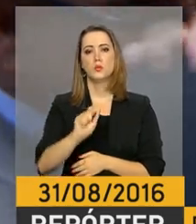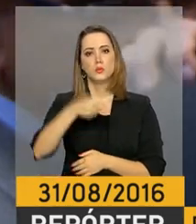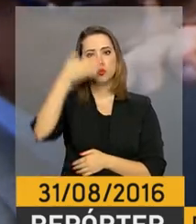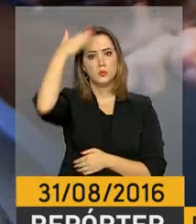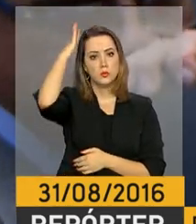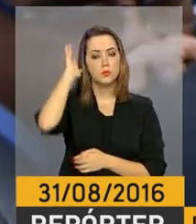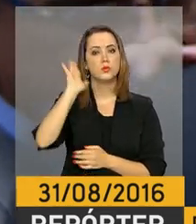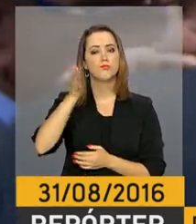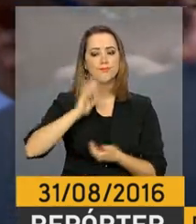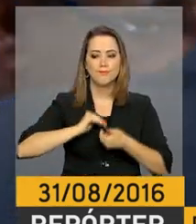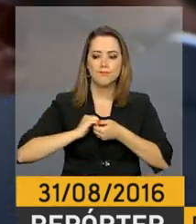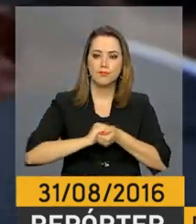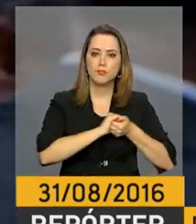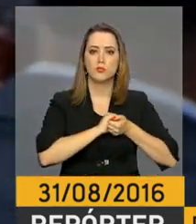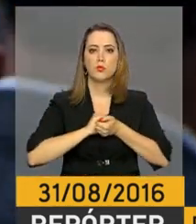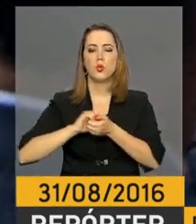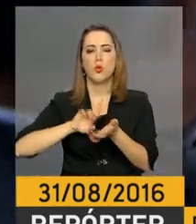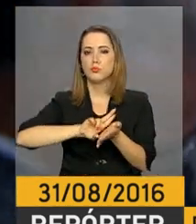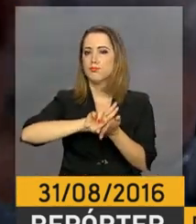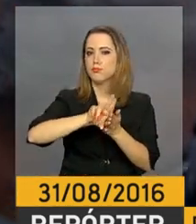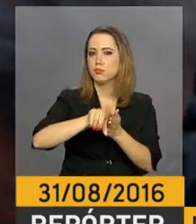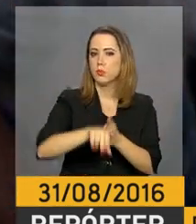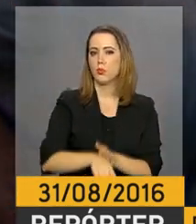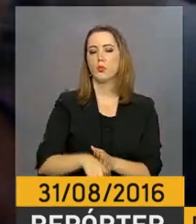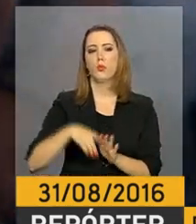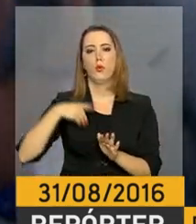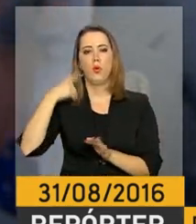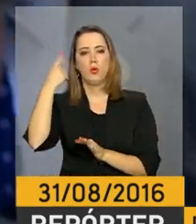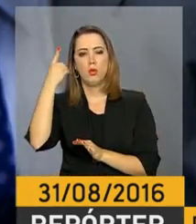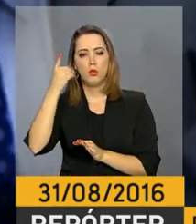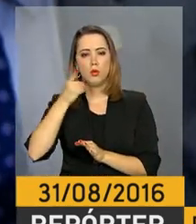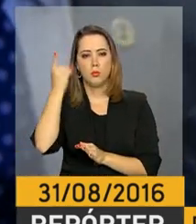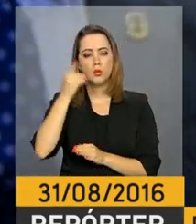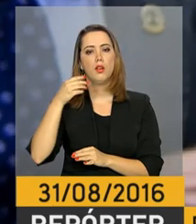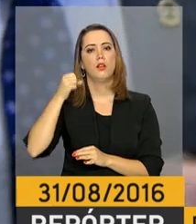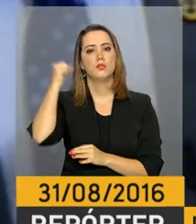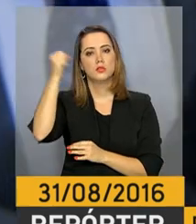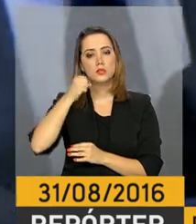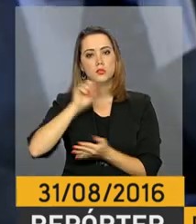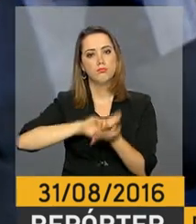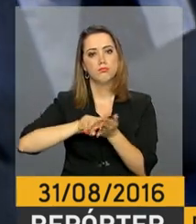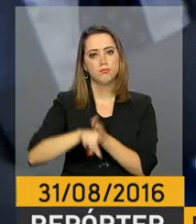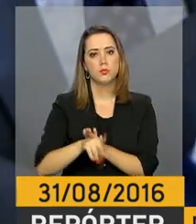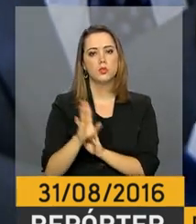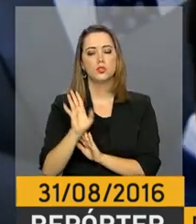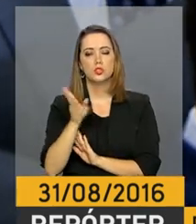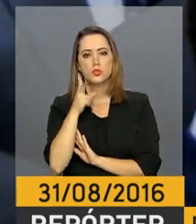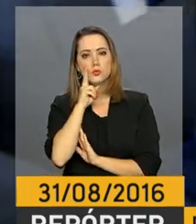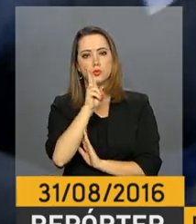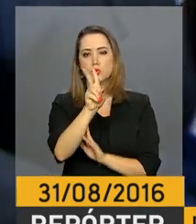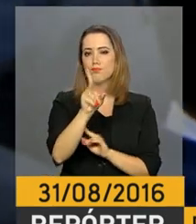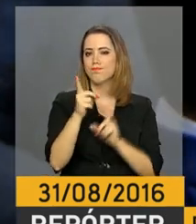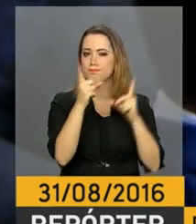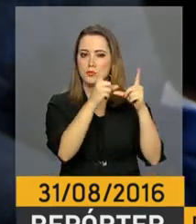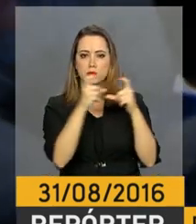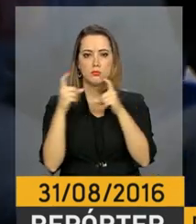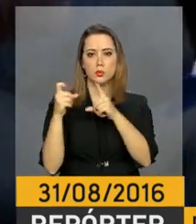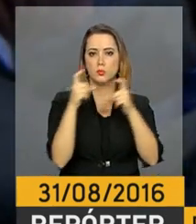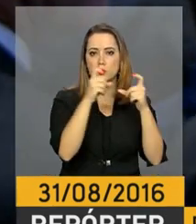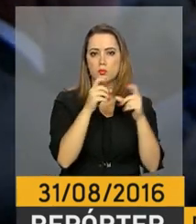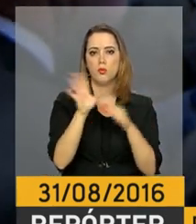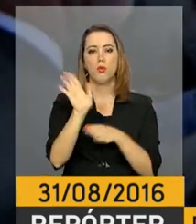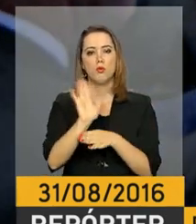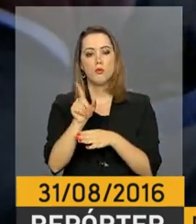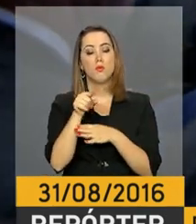por diversos parlamentares. A gente observa ali muita gente tirando fotos,